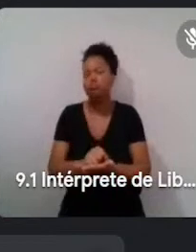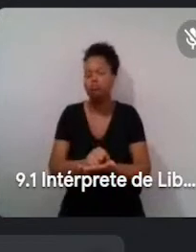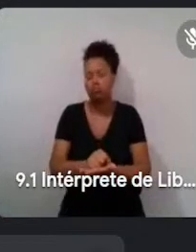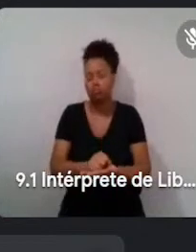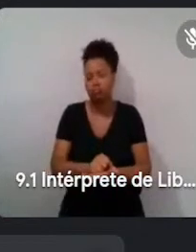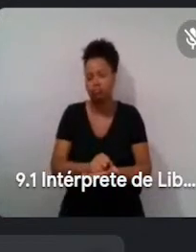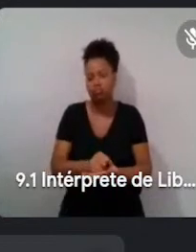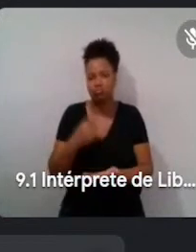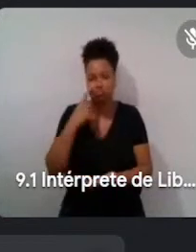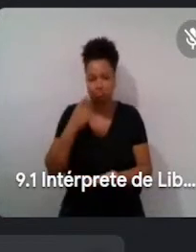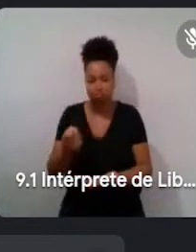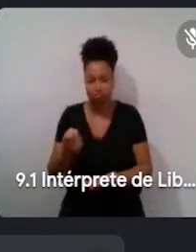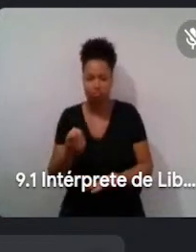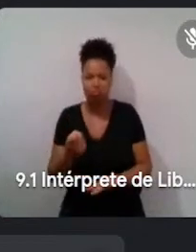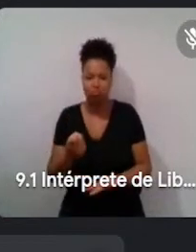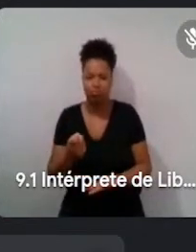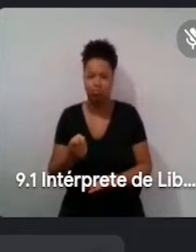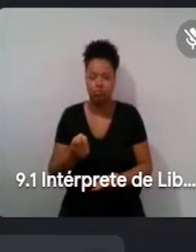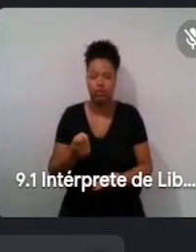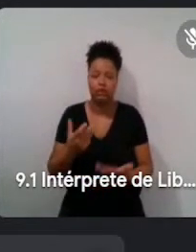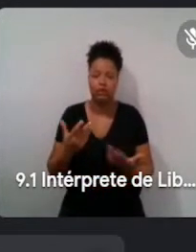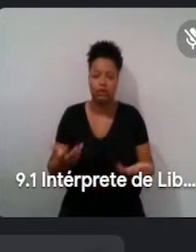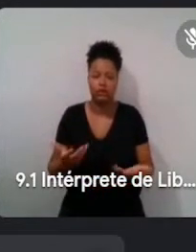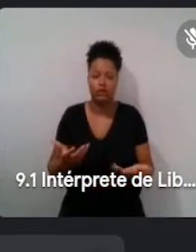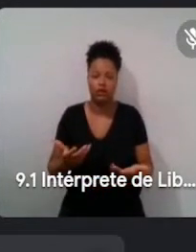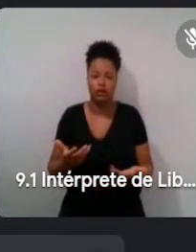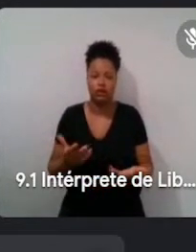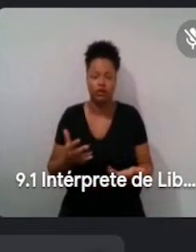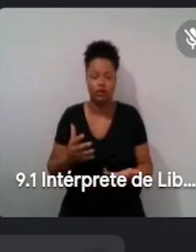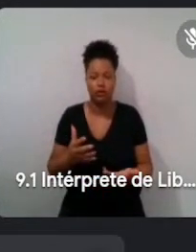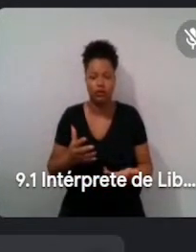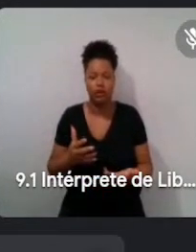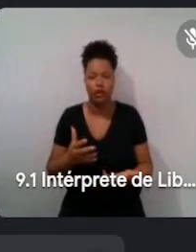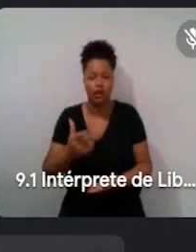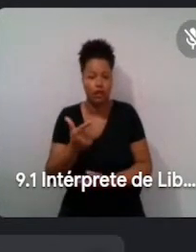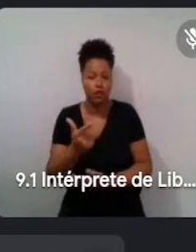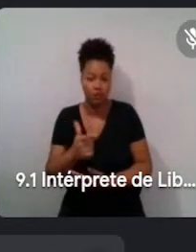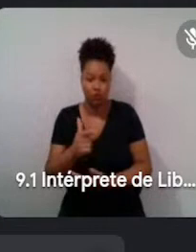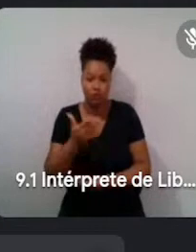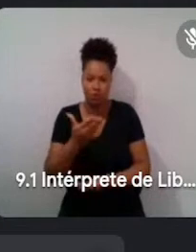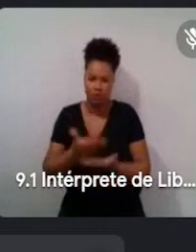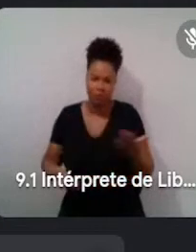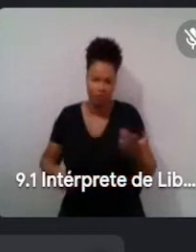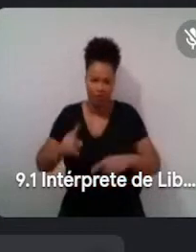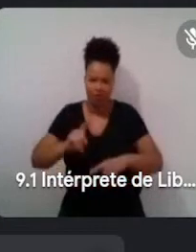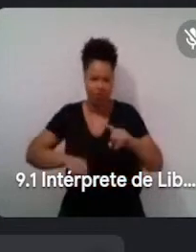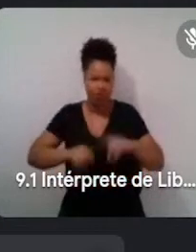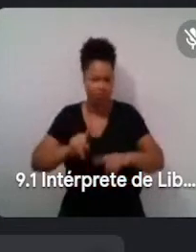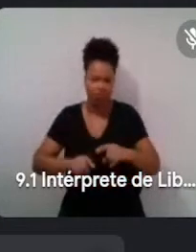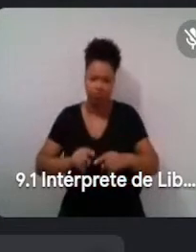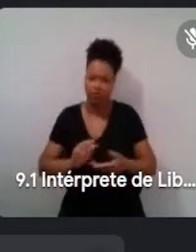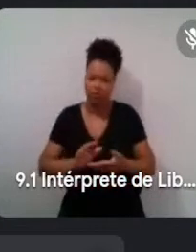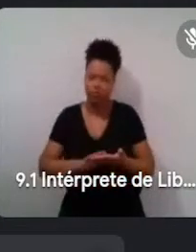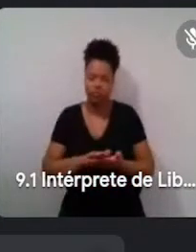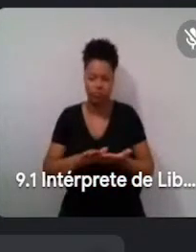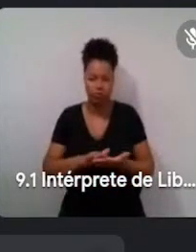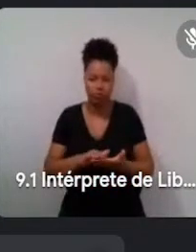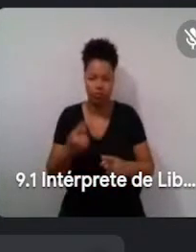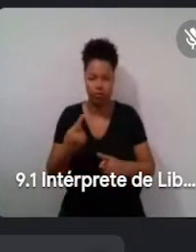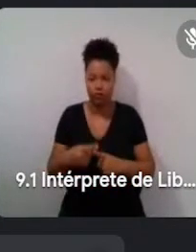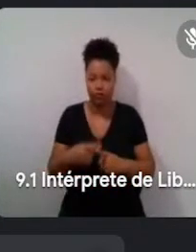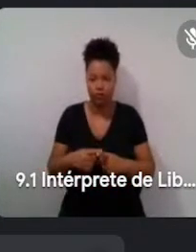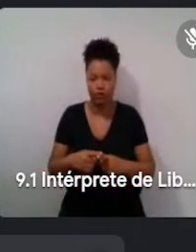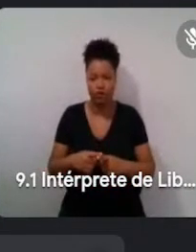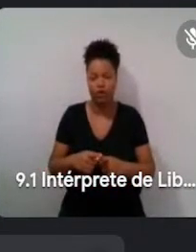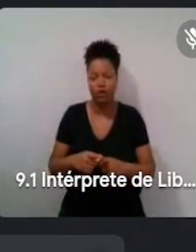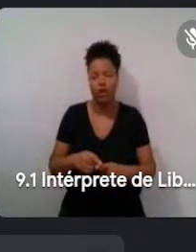liminar de natureza precária não acarreta a perda de objeto de modo algum, até mesmo porque ela depende